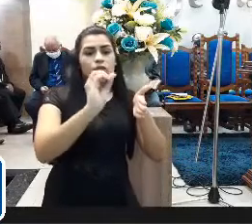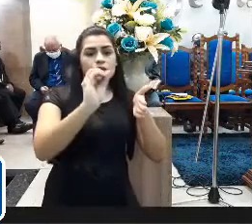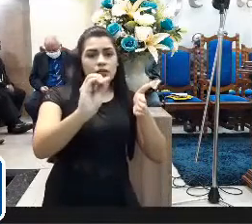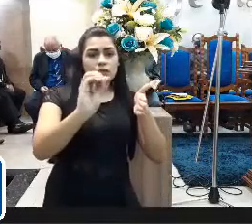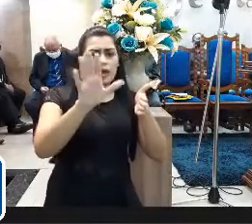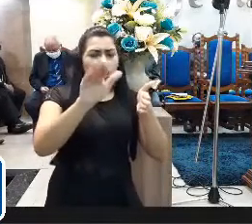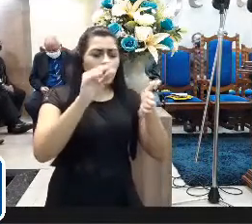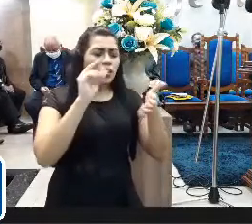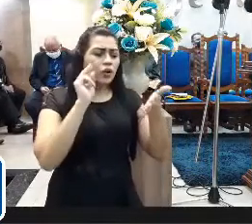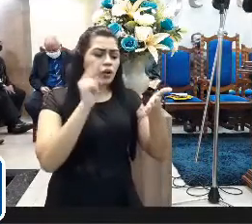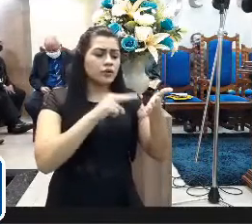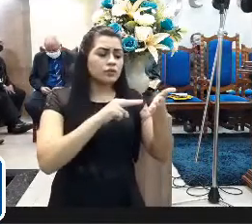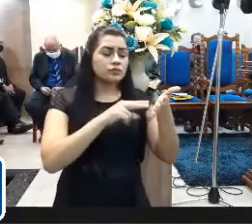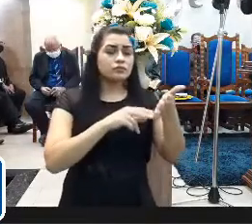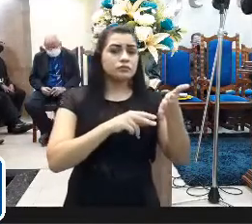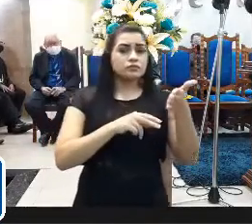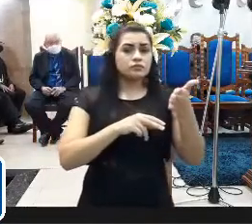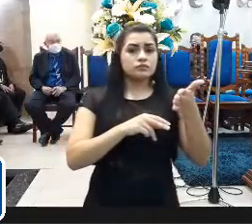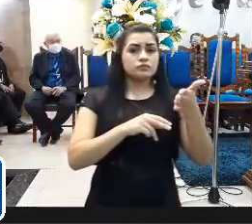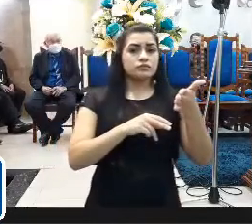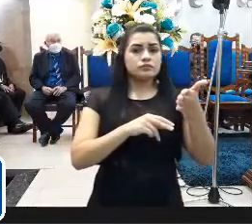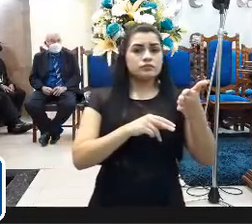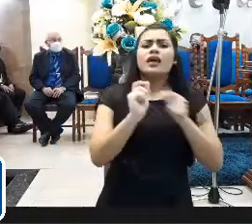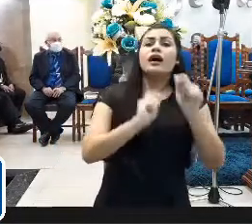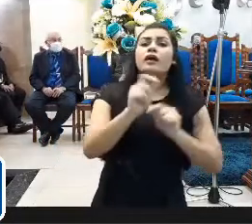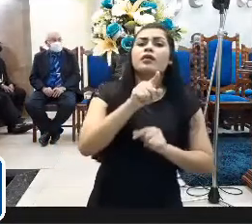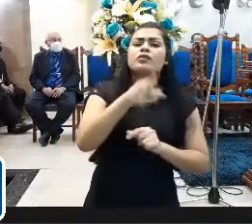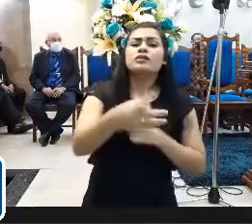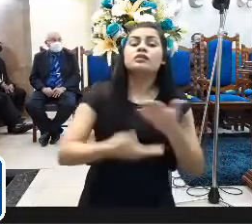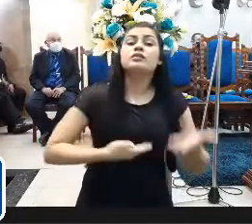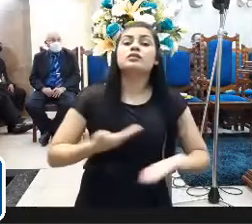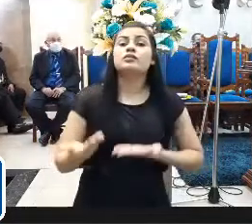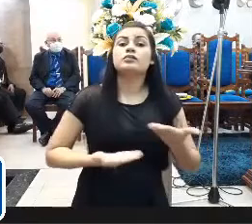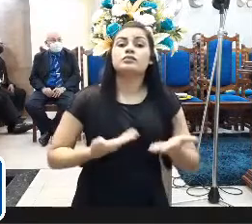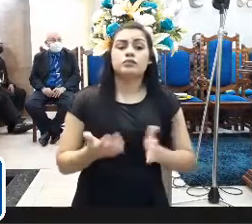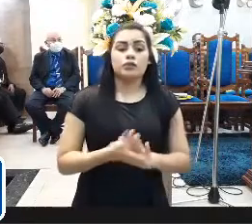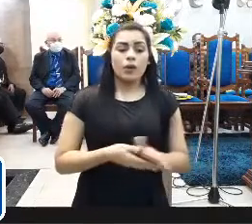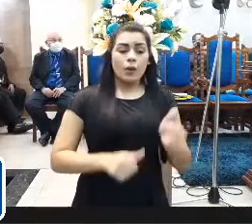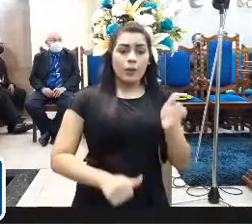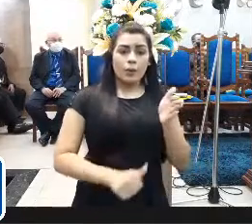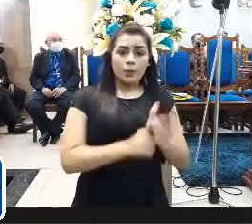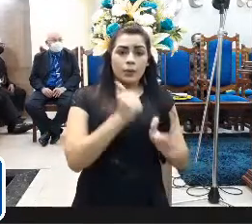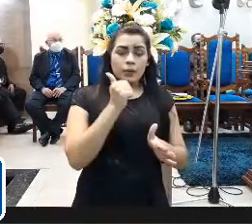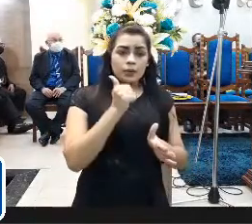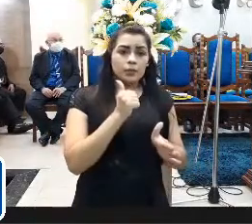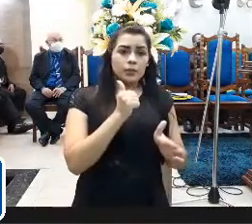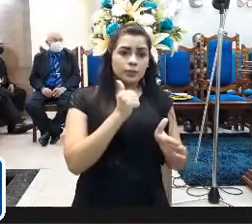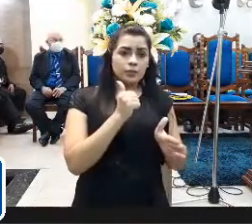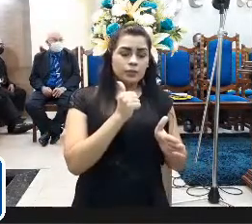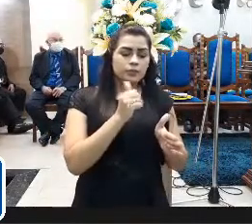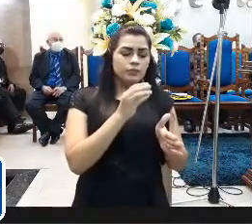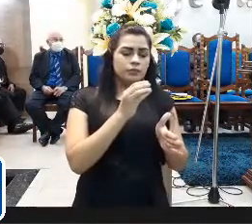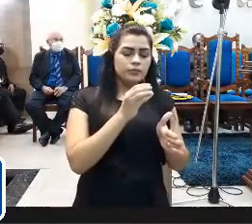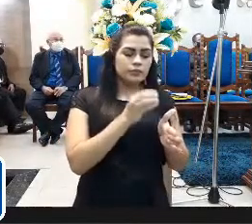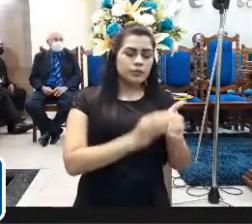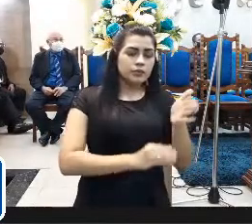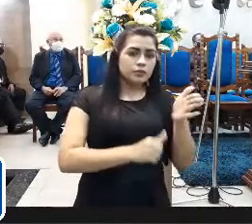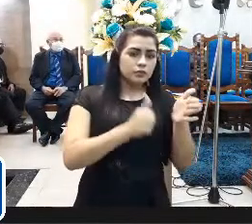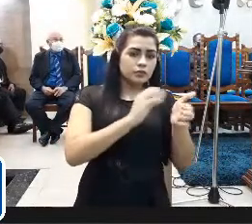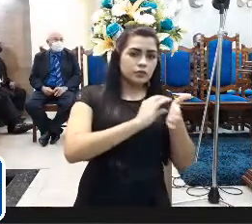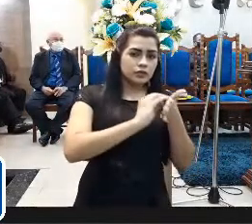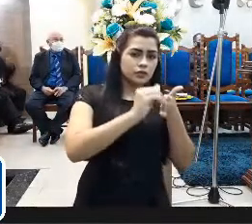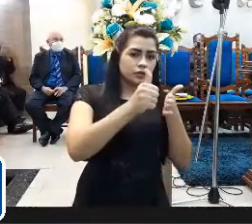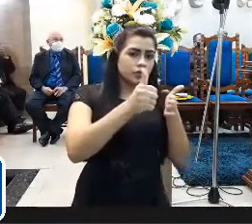o que o apóstolo vai dizer. A quem é que você está servindo, meu irmão? 1 de Pedro 5, 10. Olha o que é que ele diz lá. O Deus de